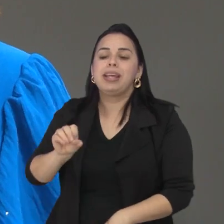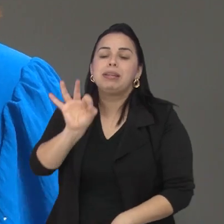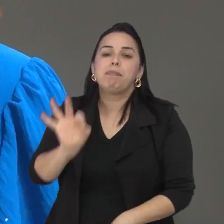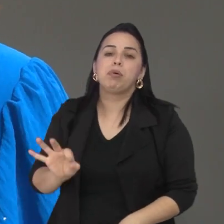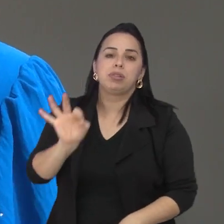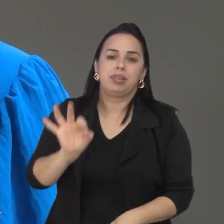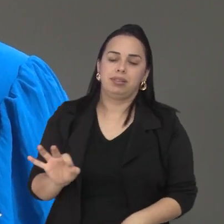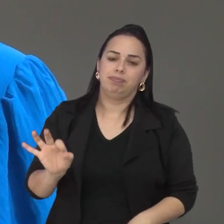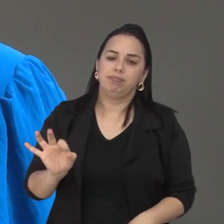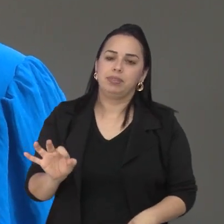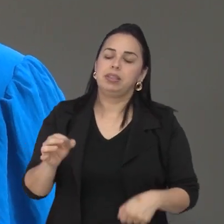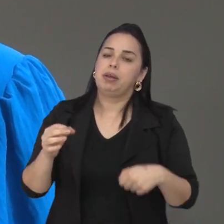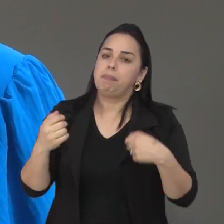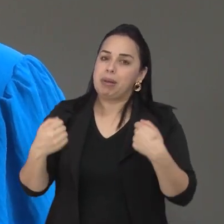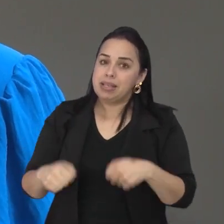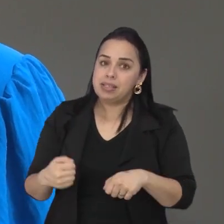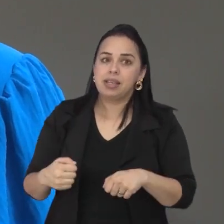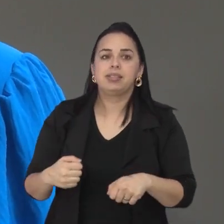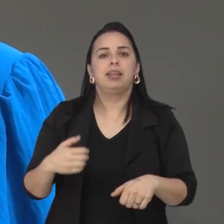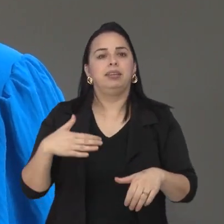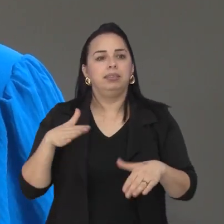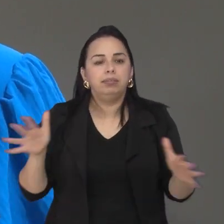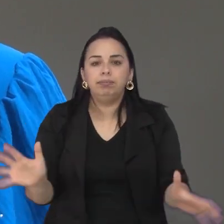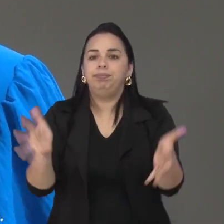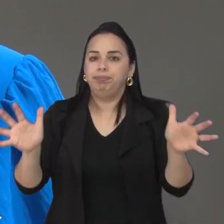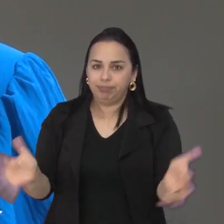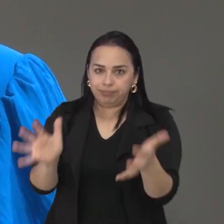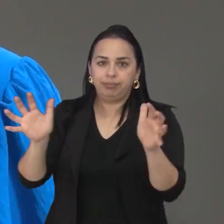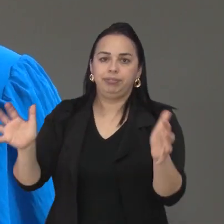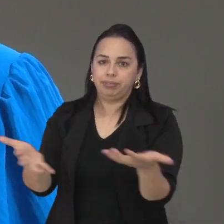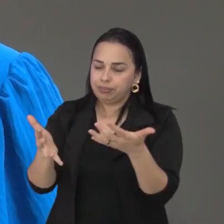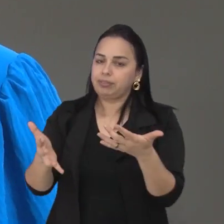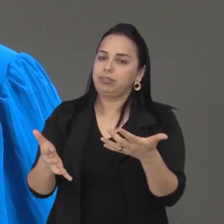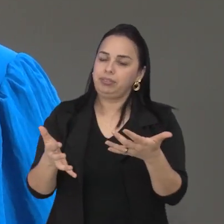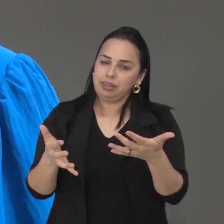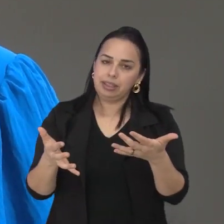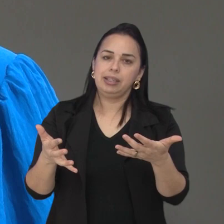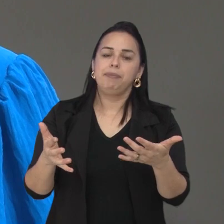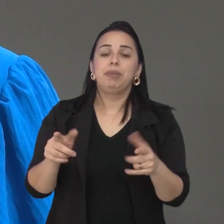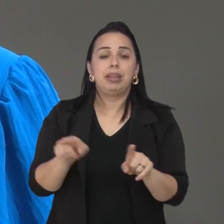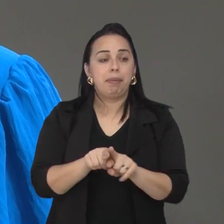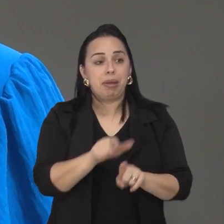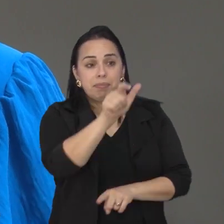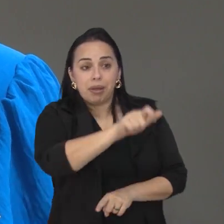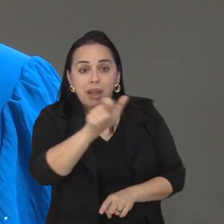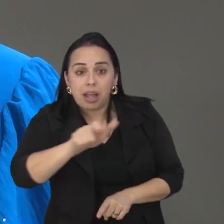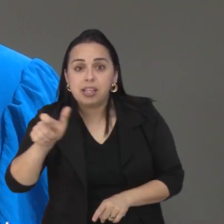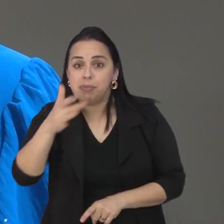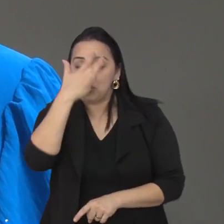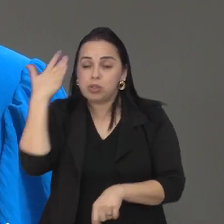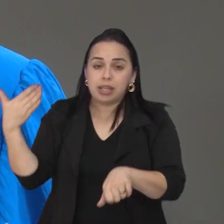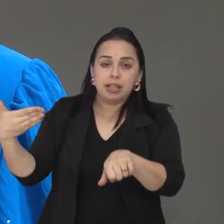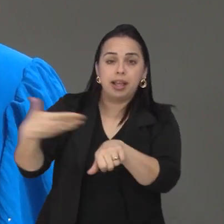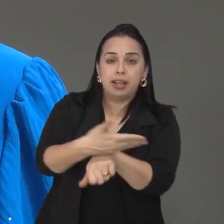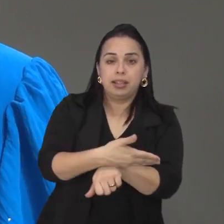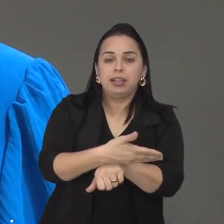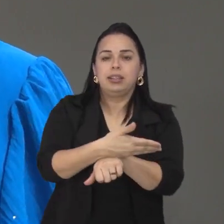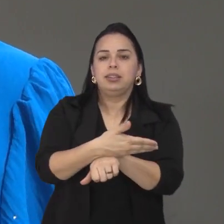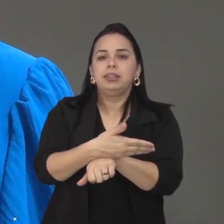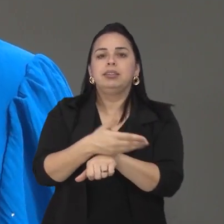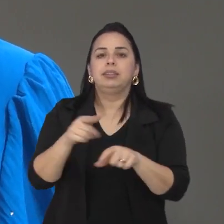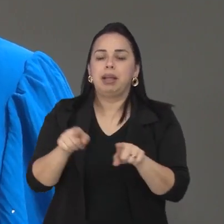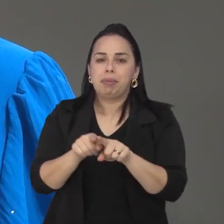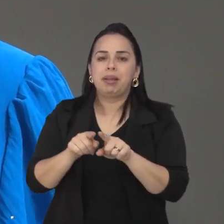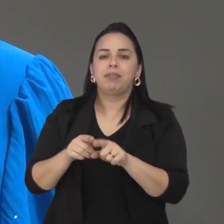de 80% dessa cobertura vacinal. Então, a gente precisa de uma mobilização social, né? Uma mobilização individual